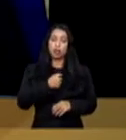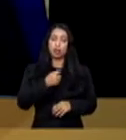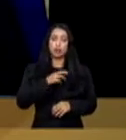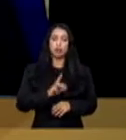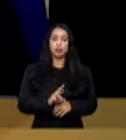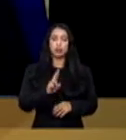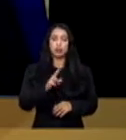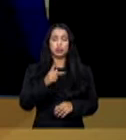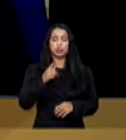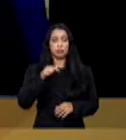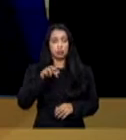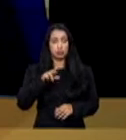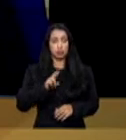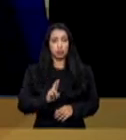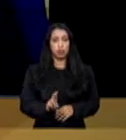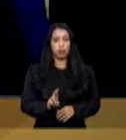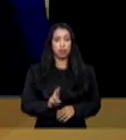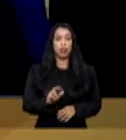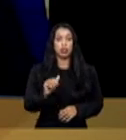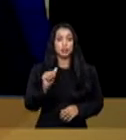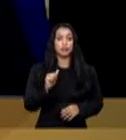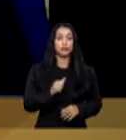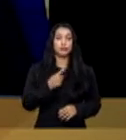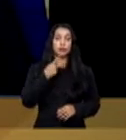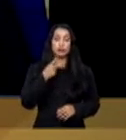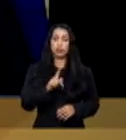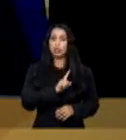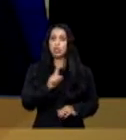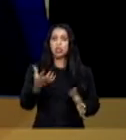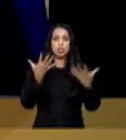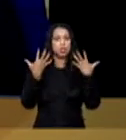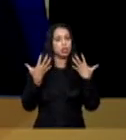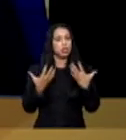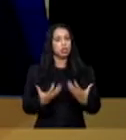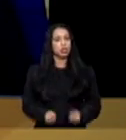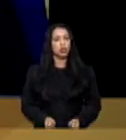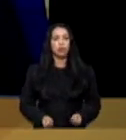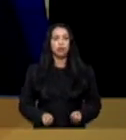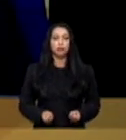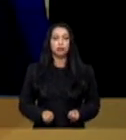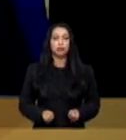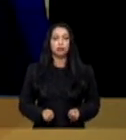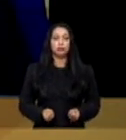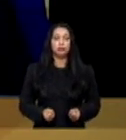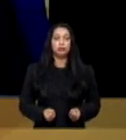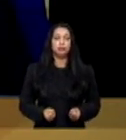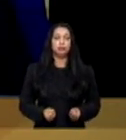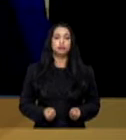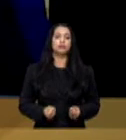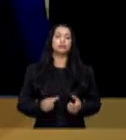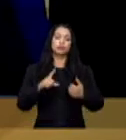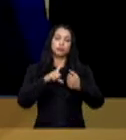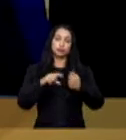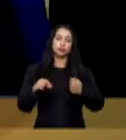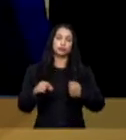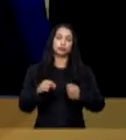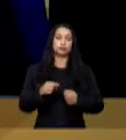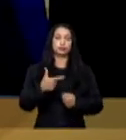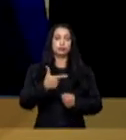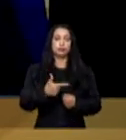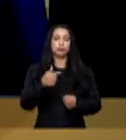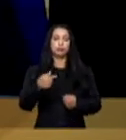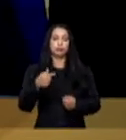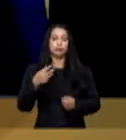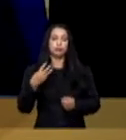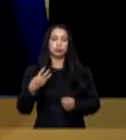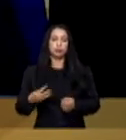se manifesta a, pela desproporcionalidade do preceito secundário do artigo 273, parágrafo